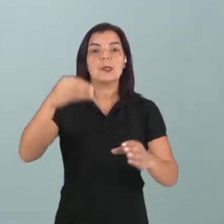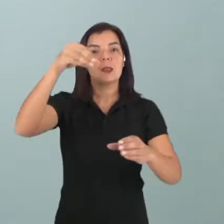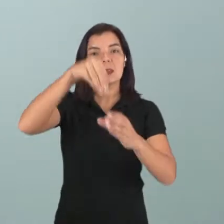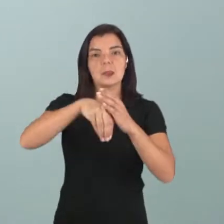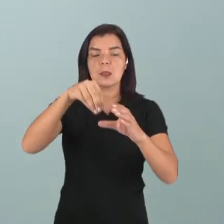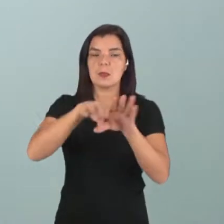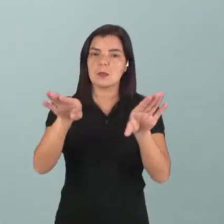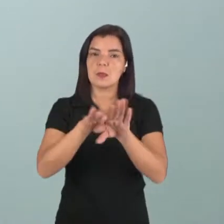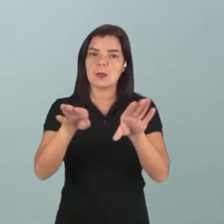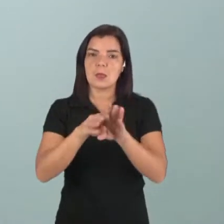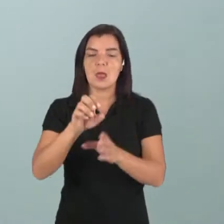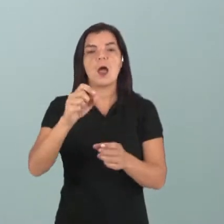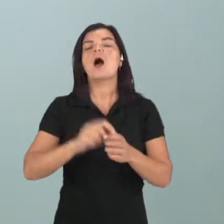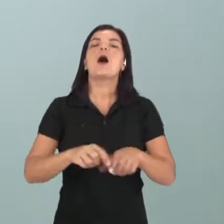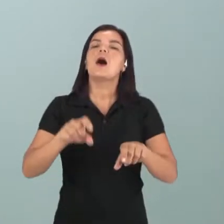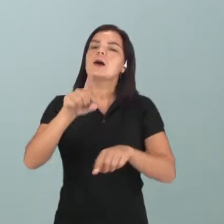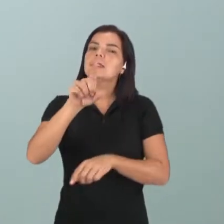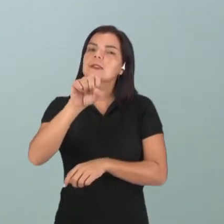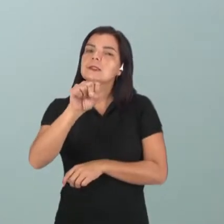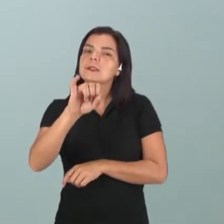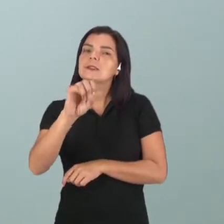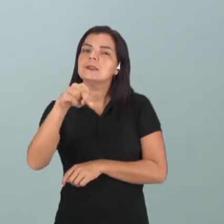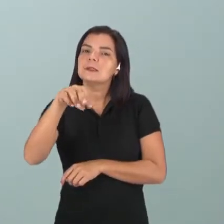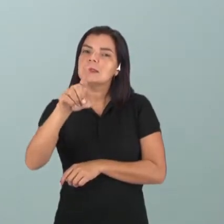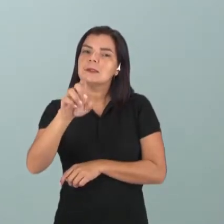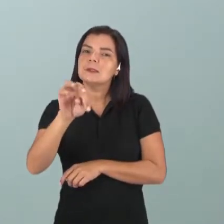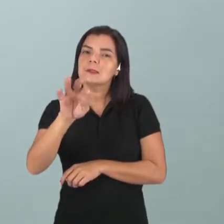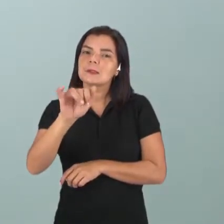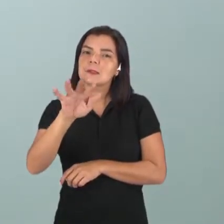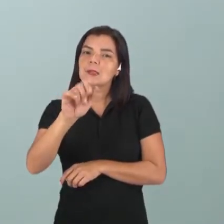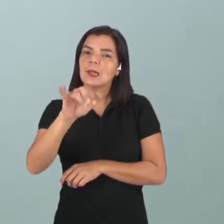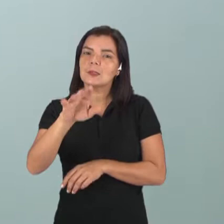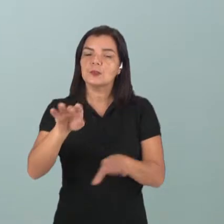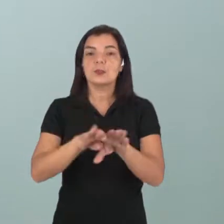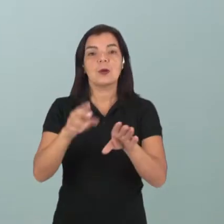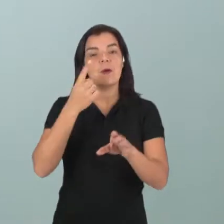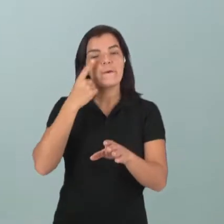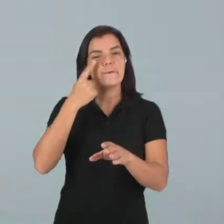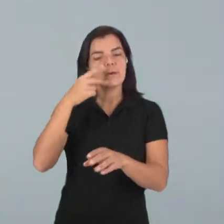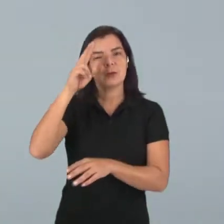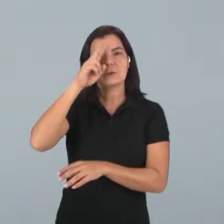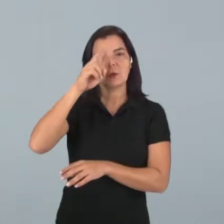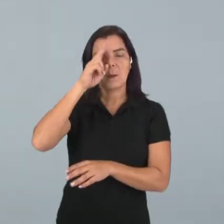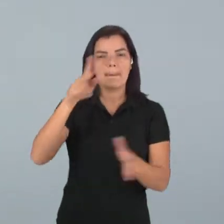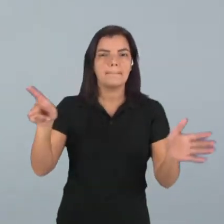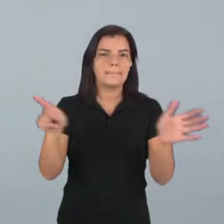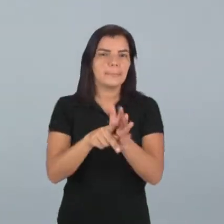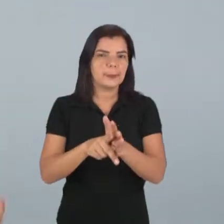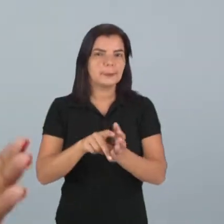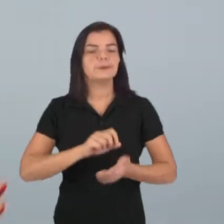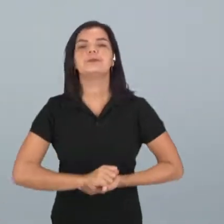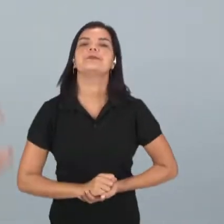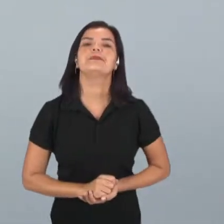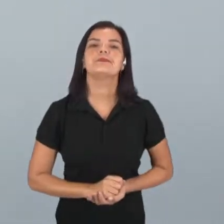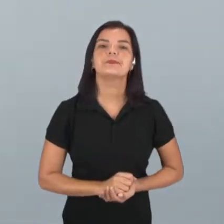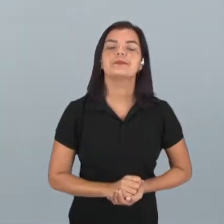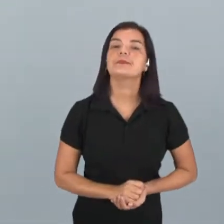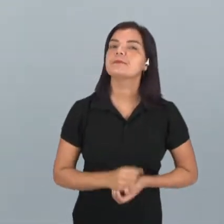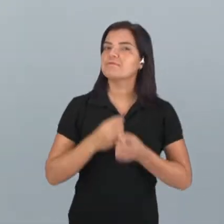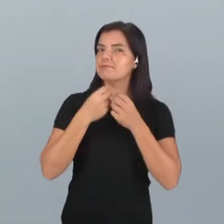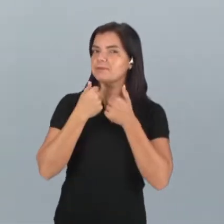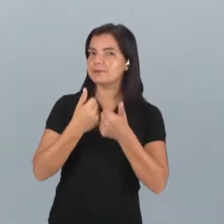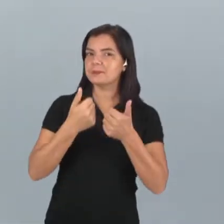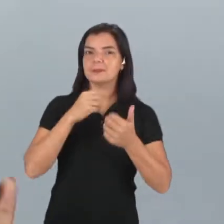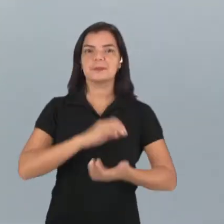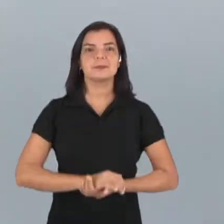vamos continuar, tá bom? Você lembra qual oração aí nós abordamos mais especificamente?